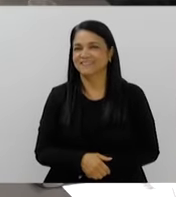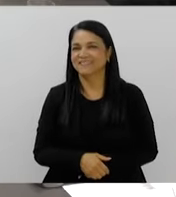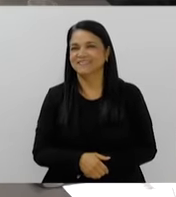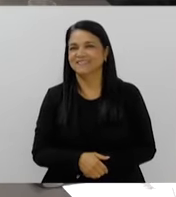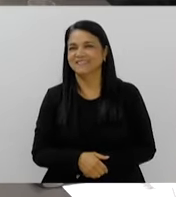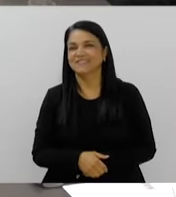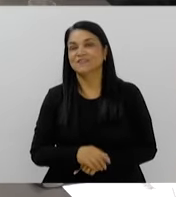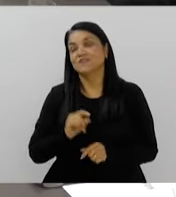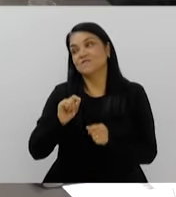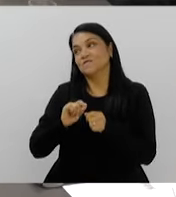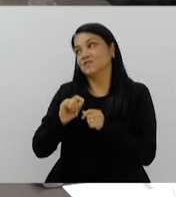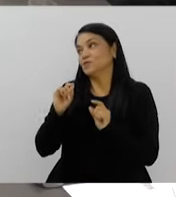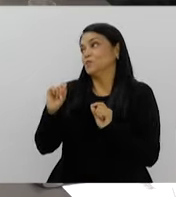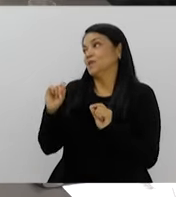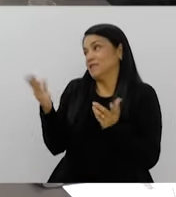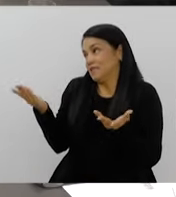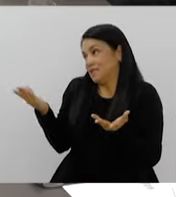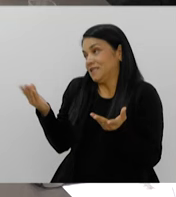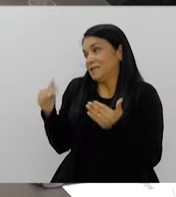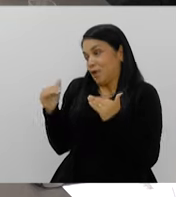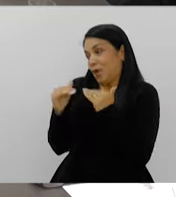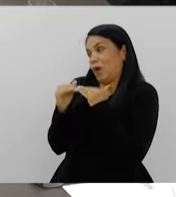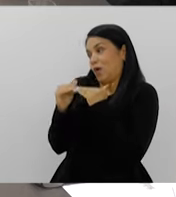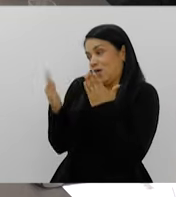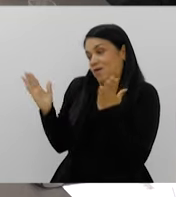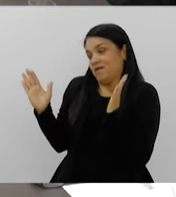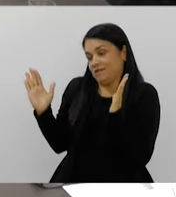Fazer o quê, né? Tem que concordar, né?